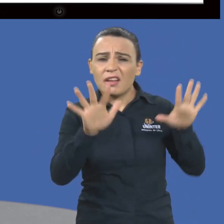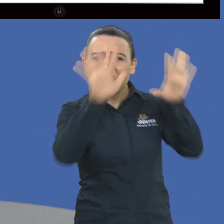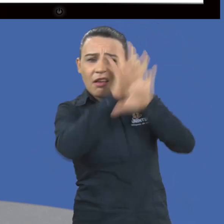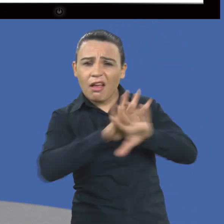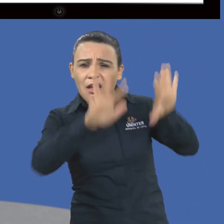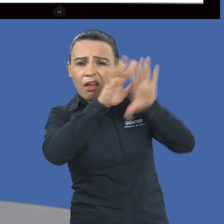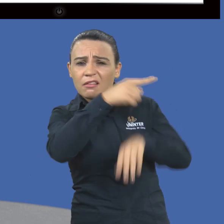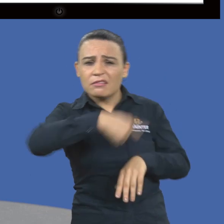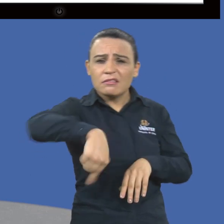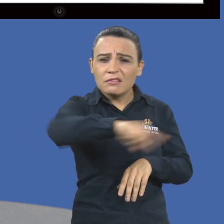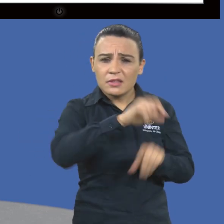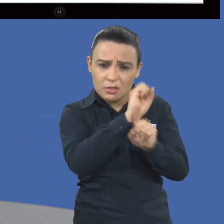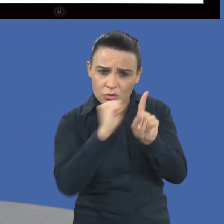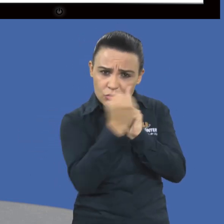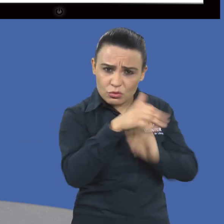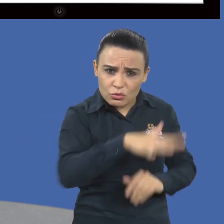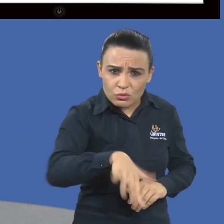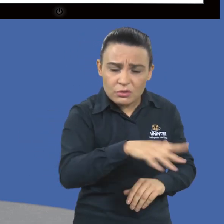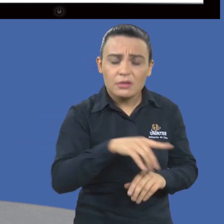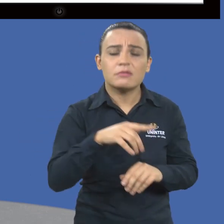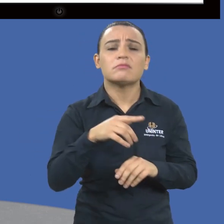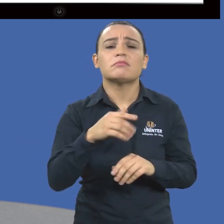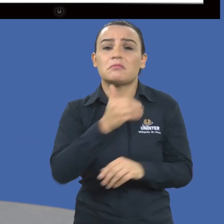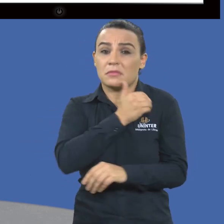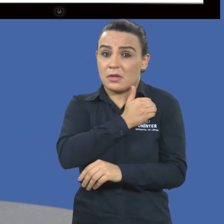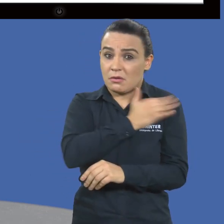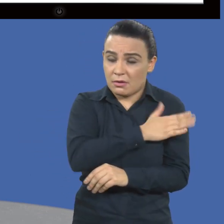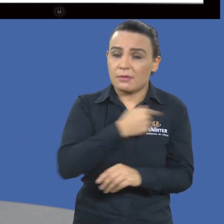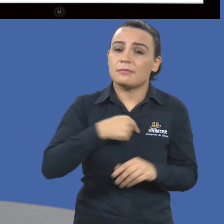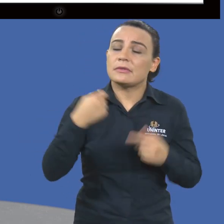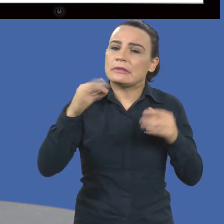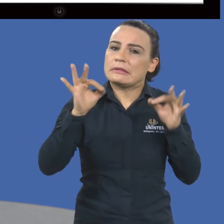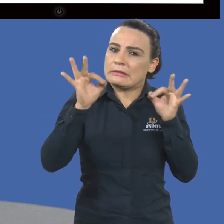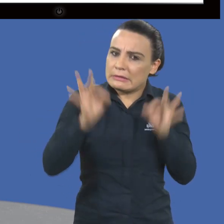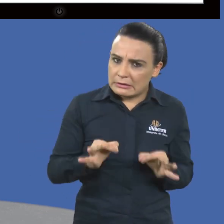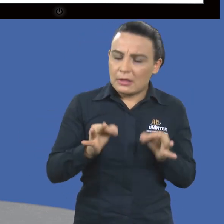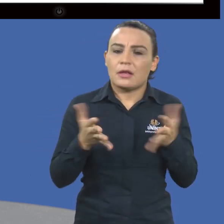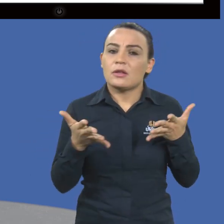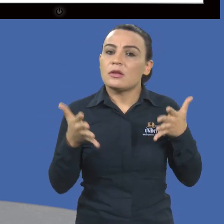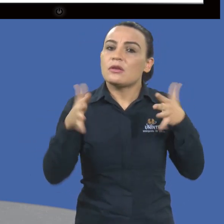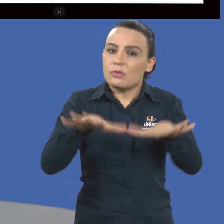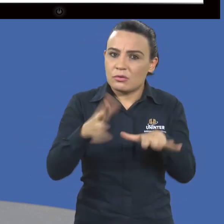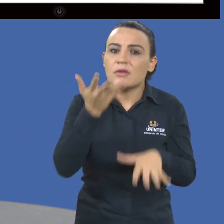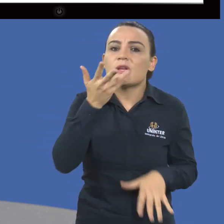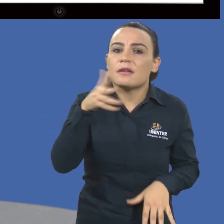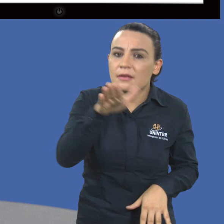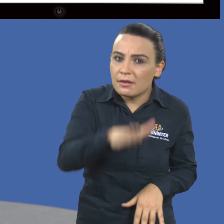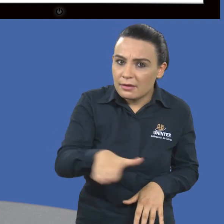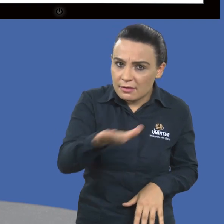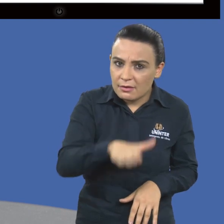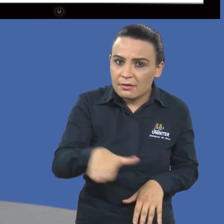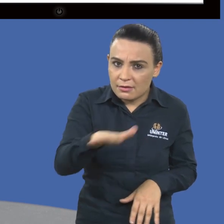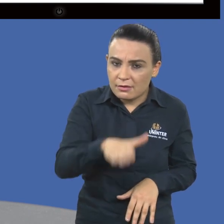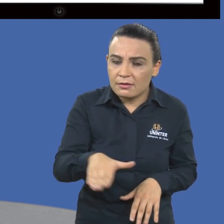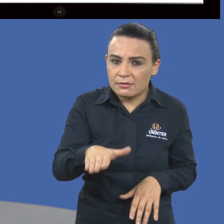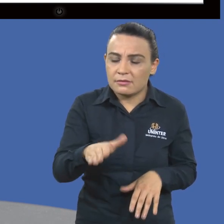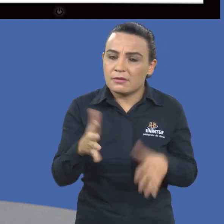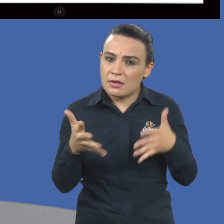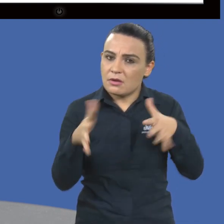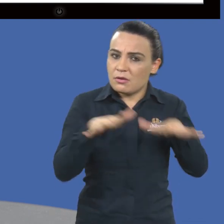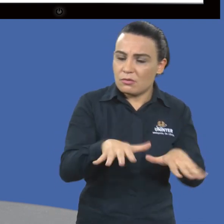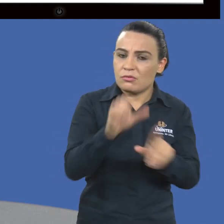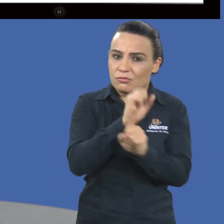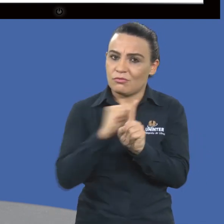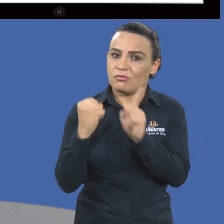esse preconceito e trabalhar com uma inclusão adequada dessas crianças